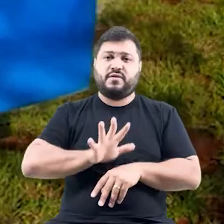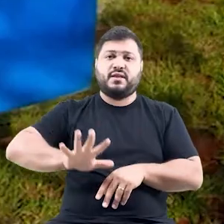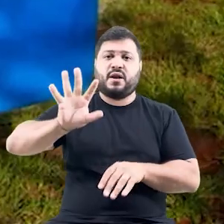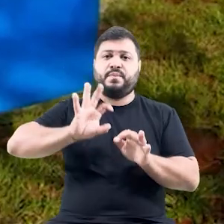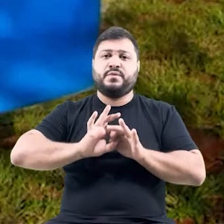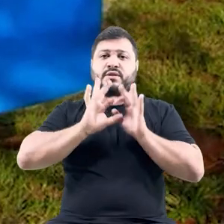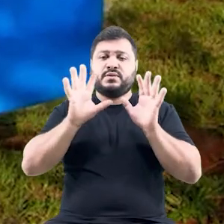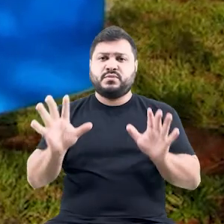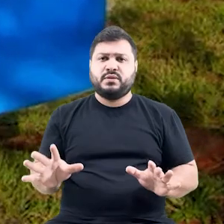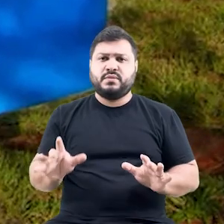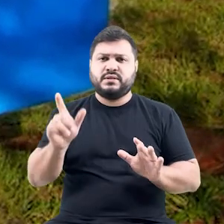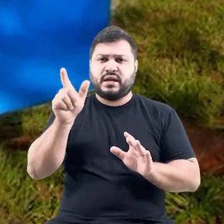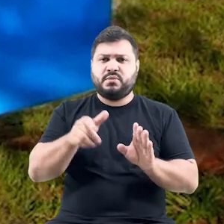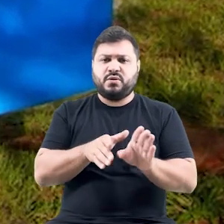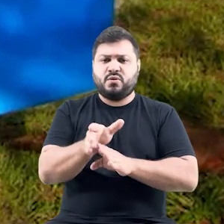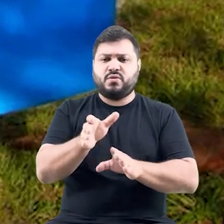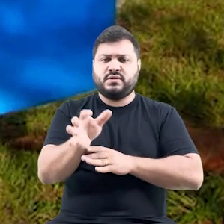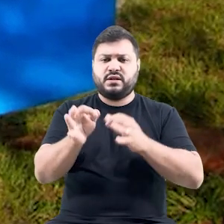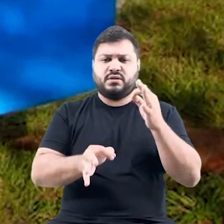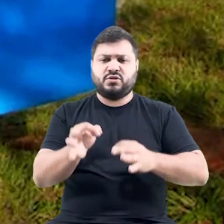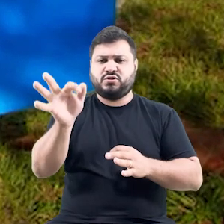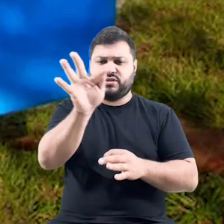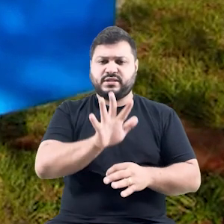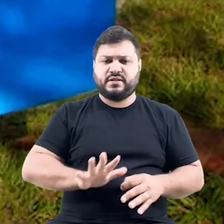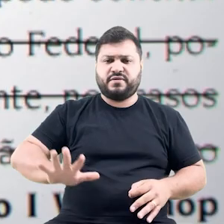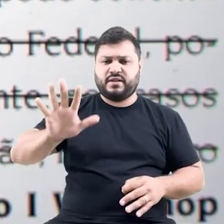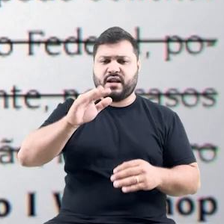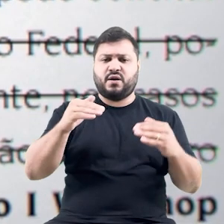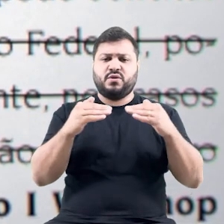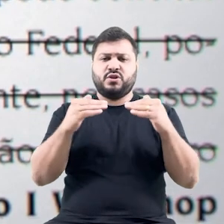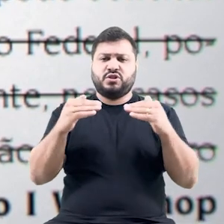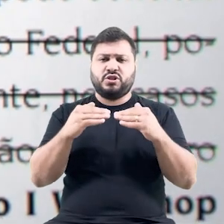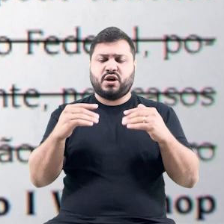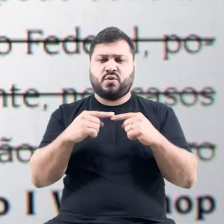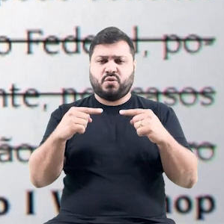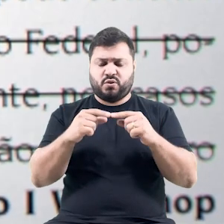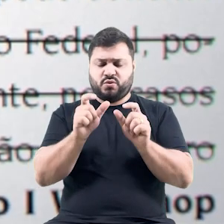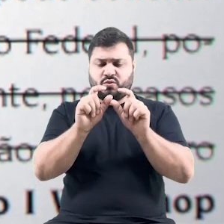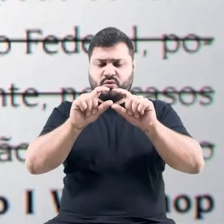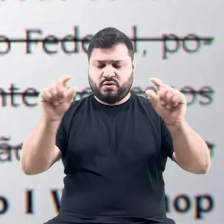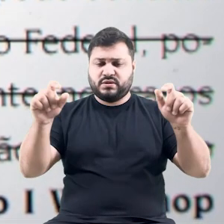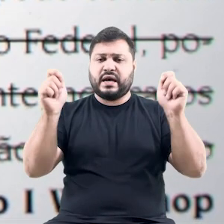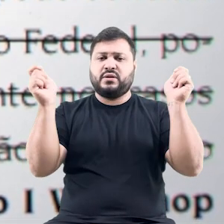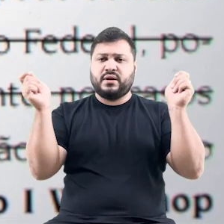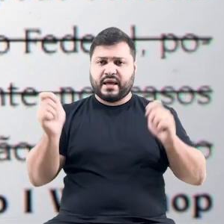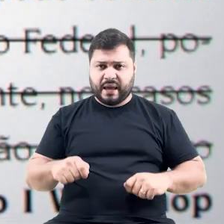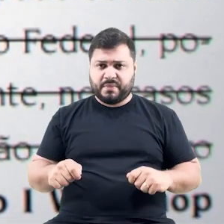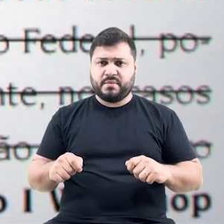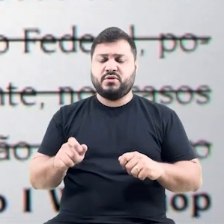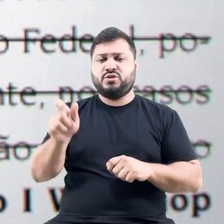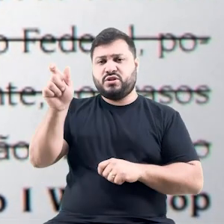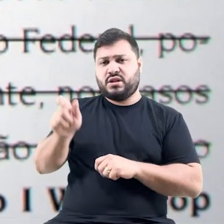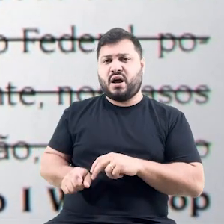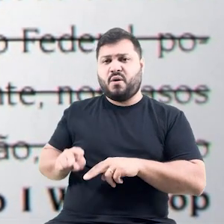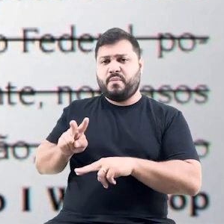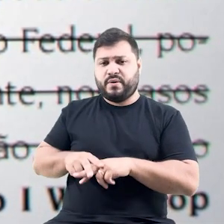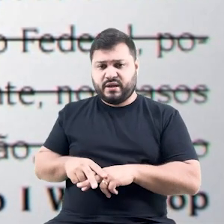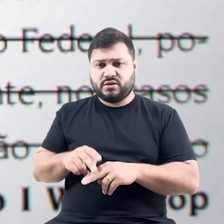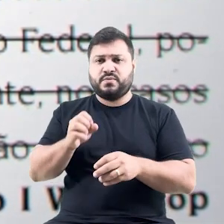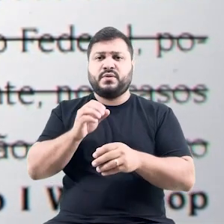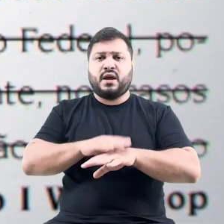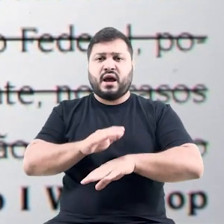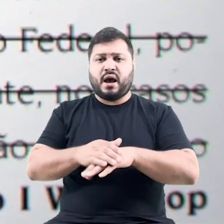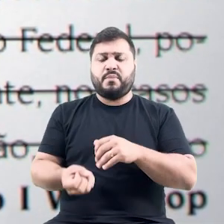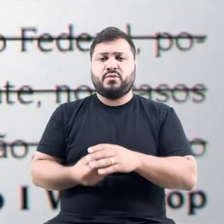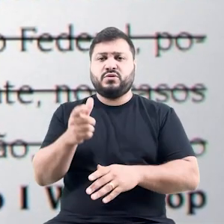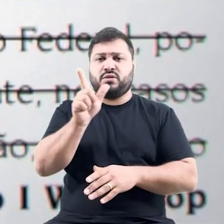Federal, disponibilizado pelo Conselho da Justiça Federal. De acordo com o enunciado, será permitida ao preso a